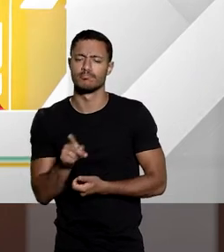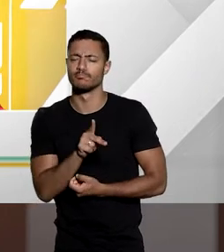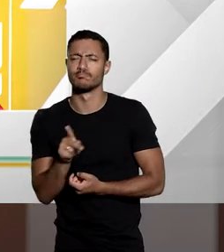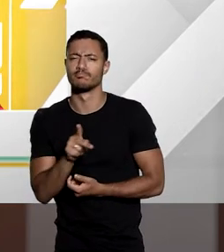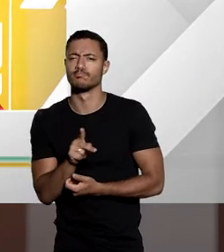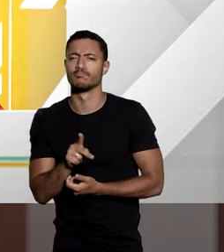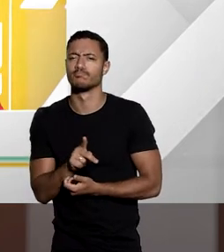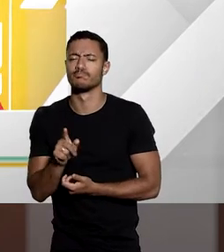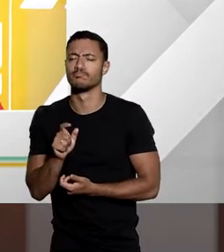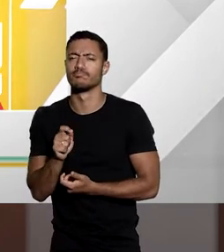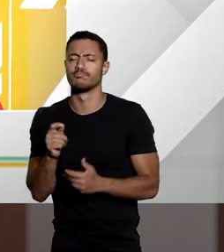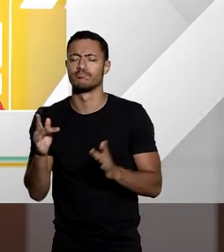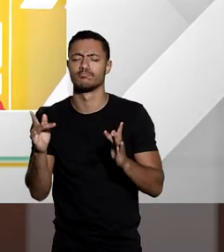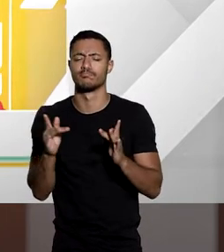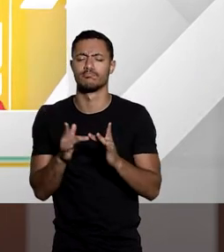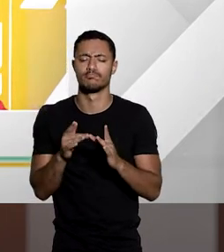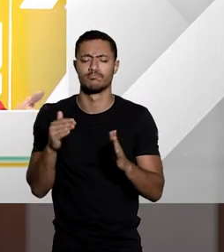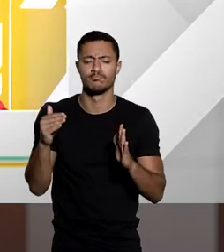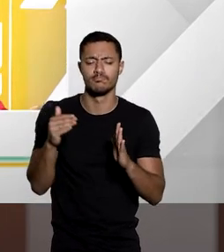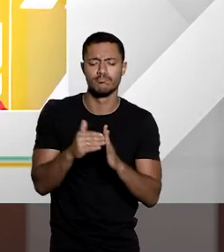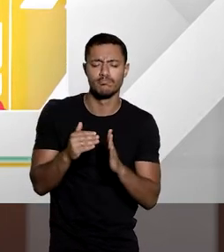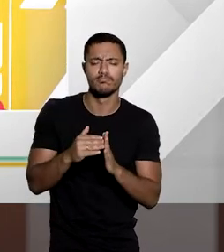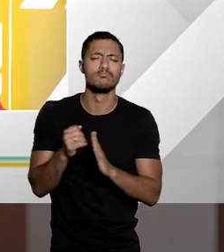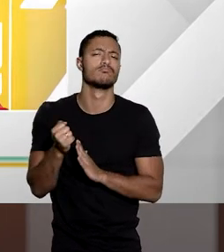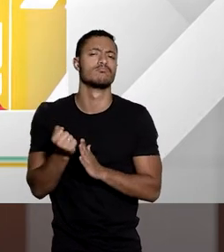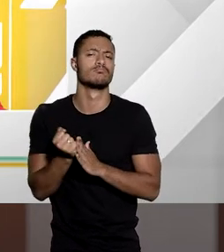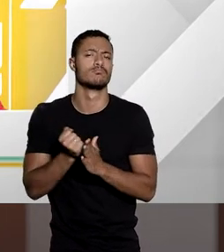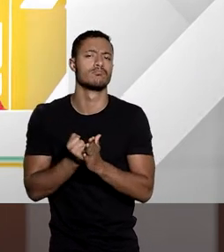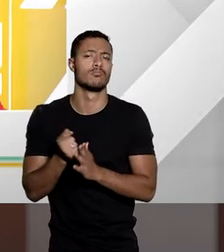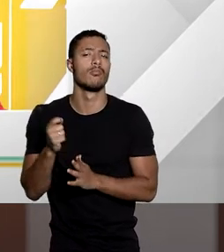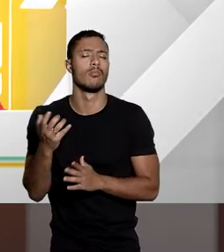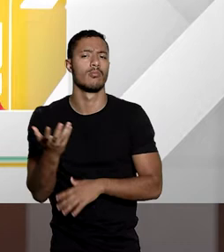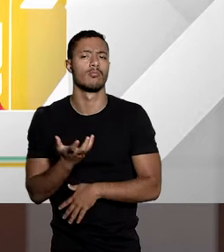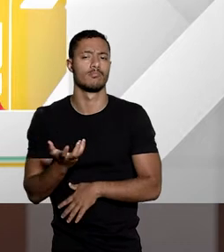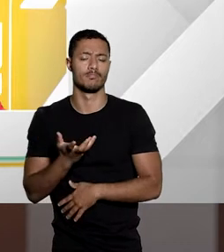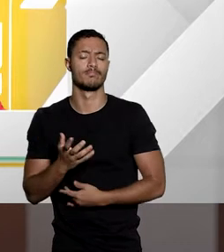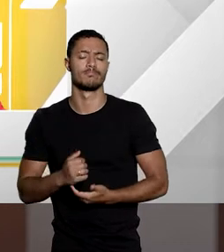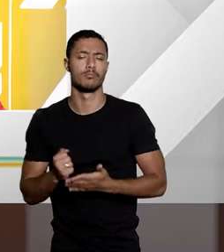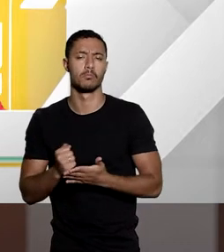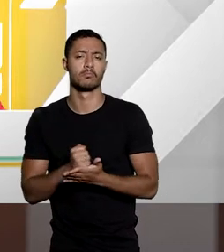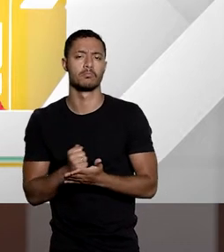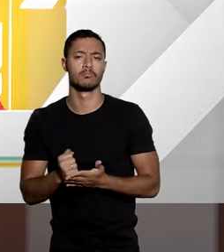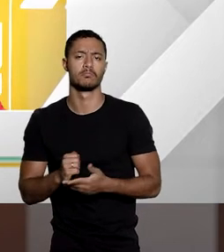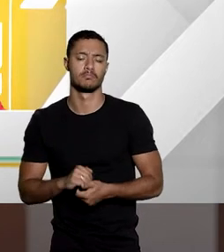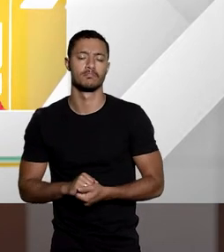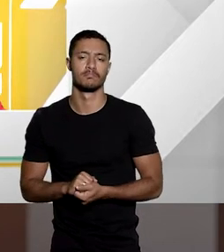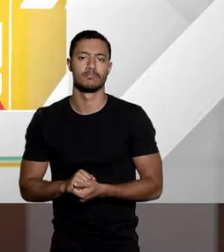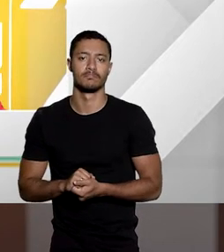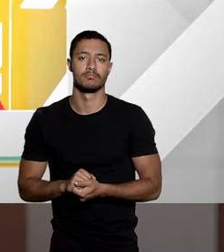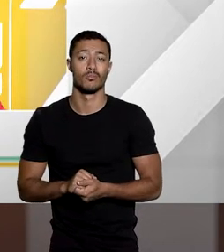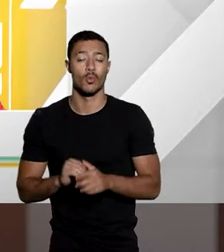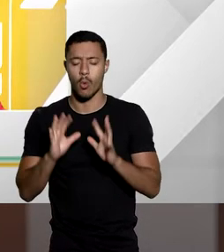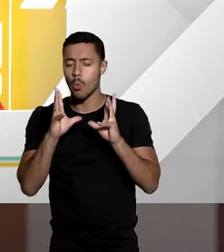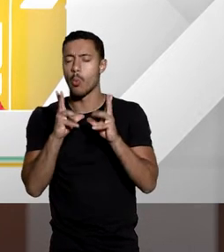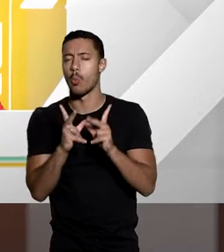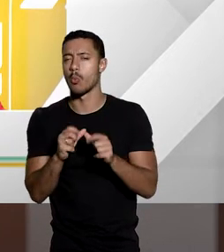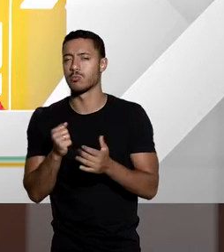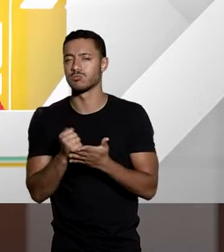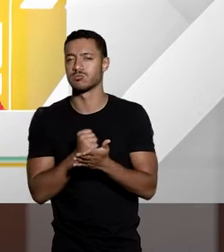Professora Di Pietro, a finalidade, qual seria a finalidade desse tipo de contrato administrativo? Bom, todos os